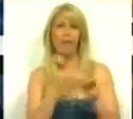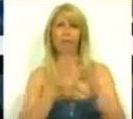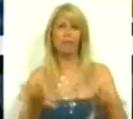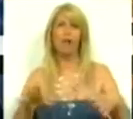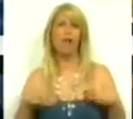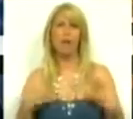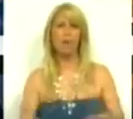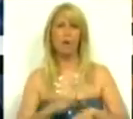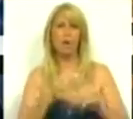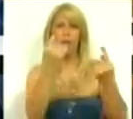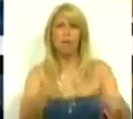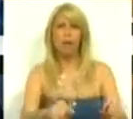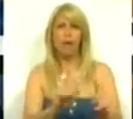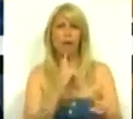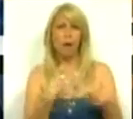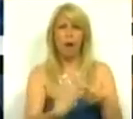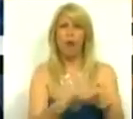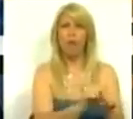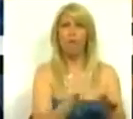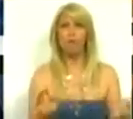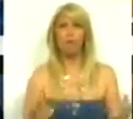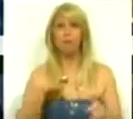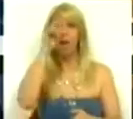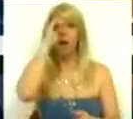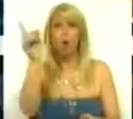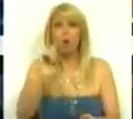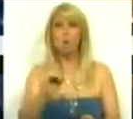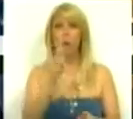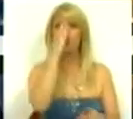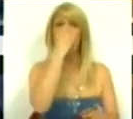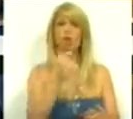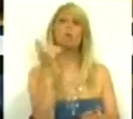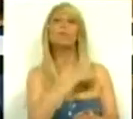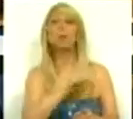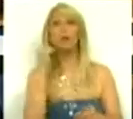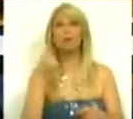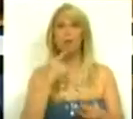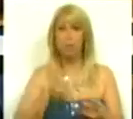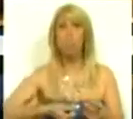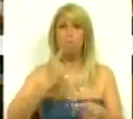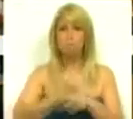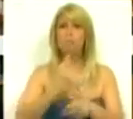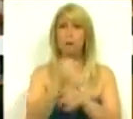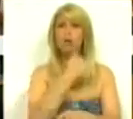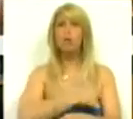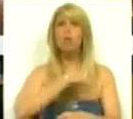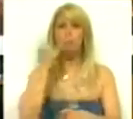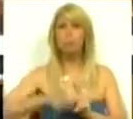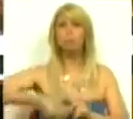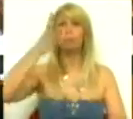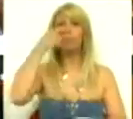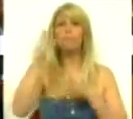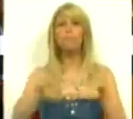não respeita o esforço, o sacrifício, se não mesmo o sofrimento de muitos e muitos portugueses. O esforço que